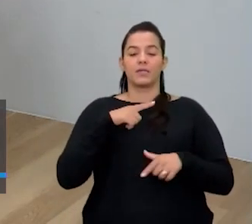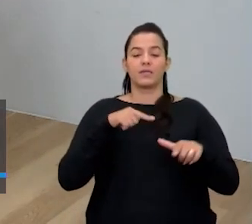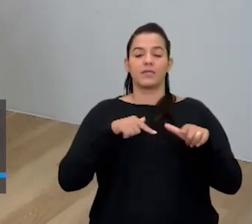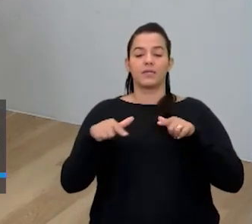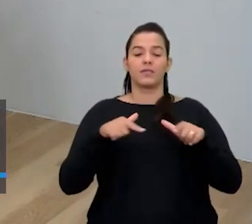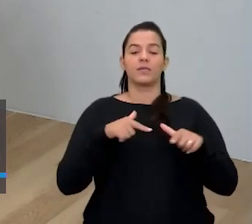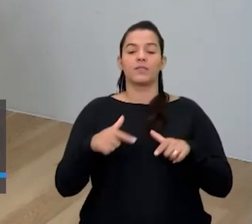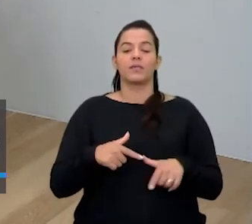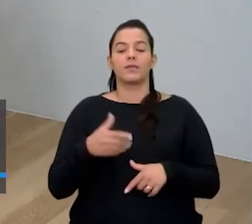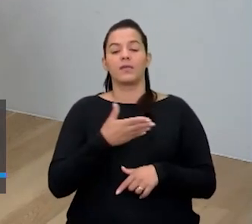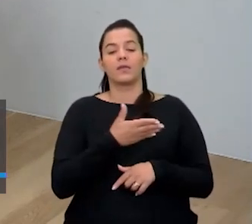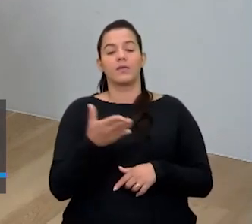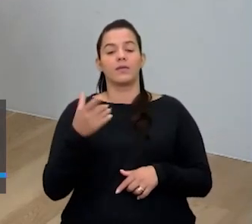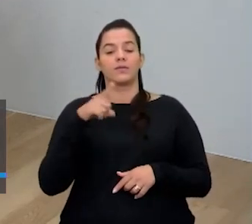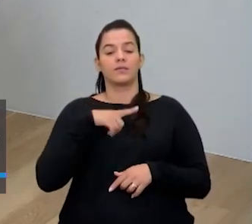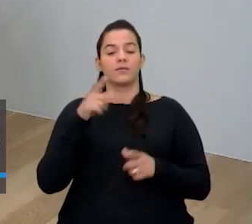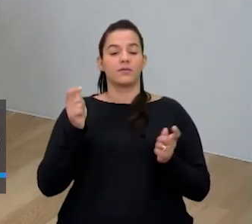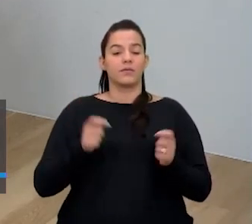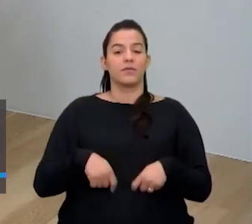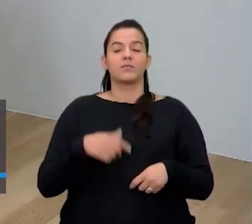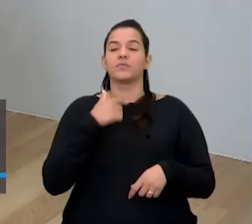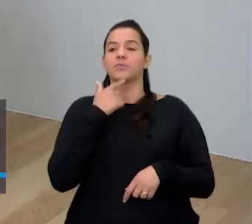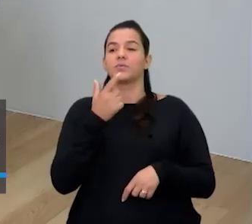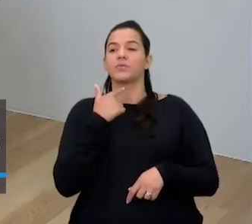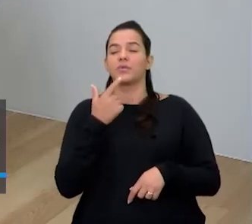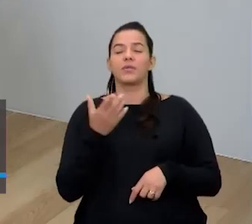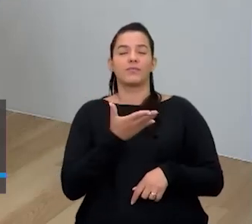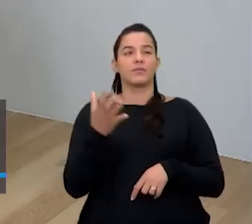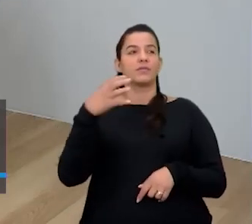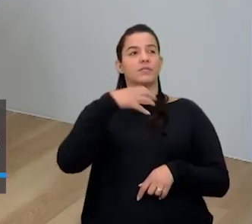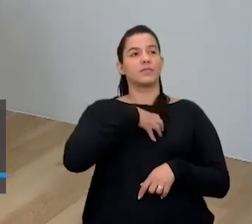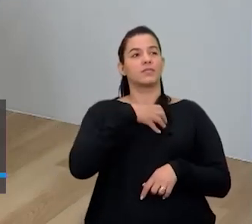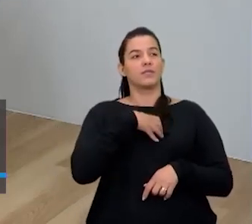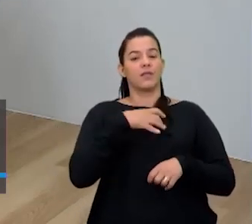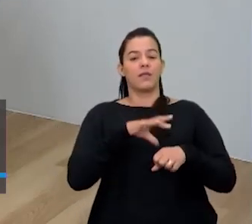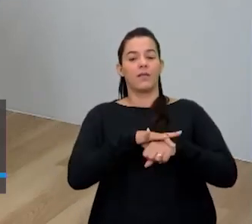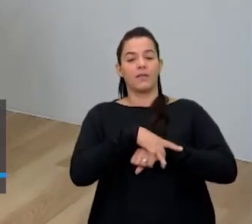que a gente chama de bico, né? Que não te dá seguridade